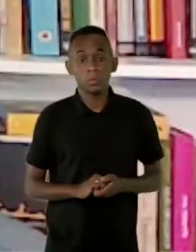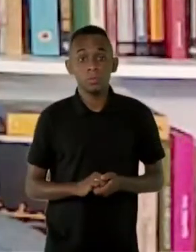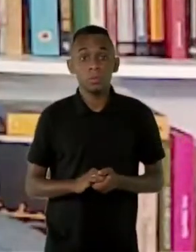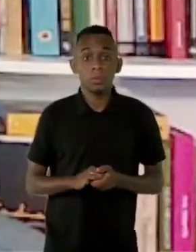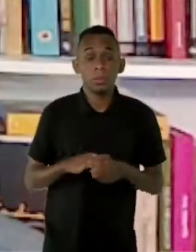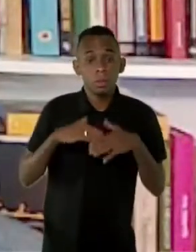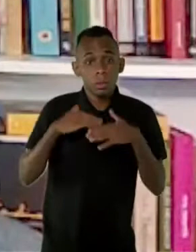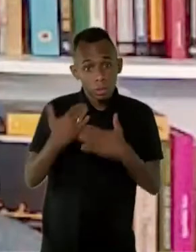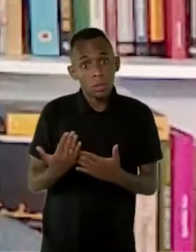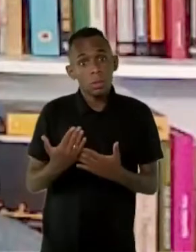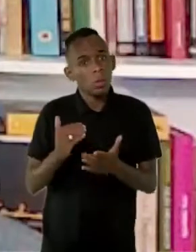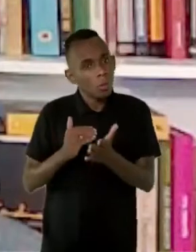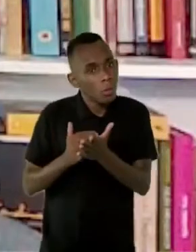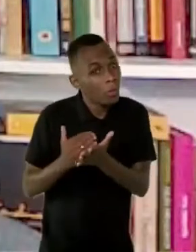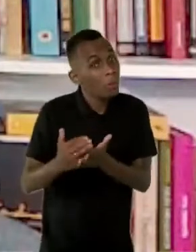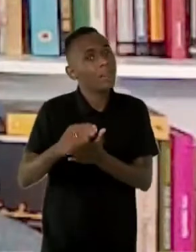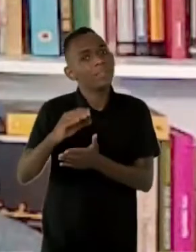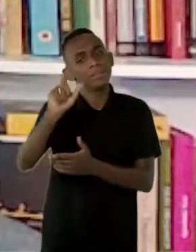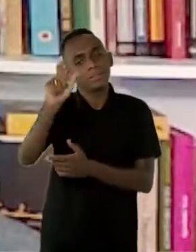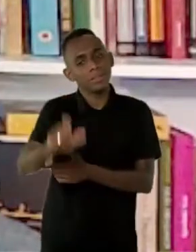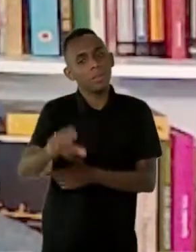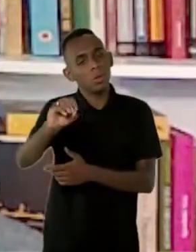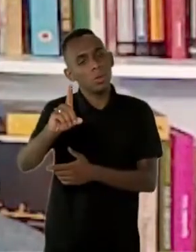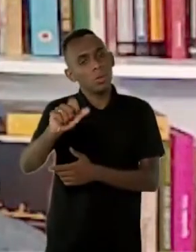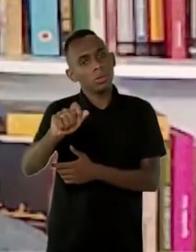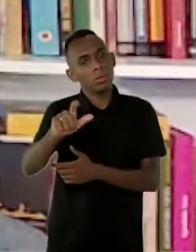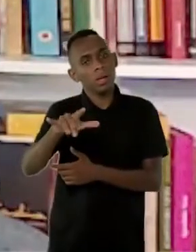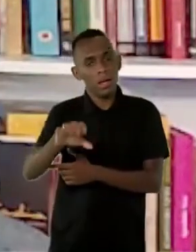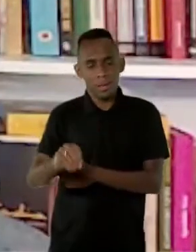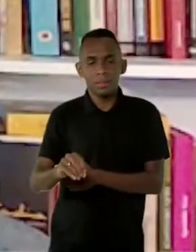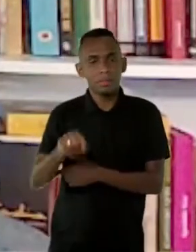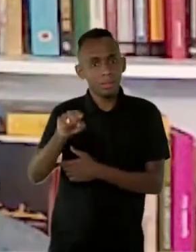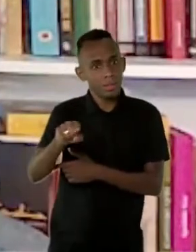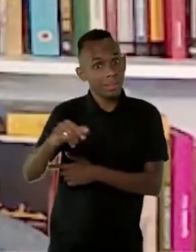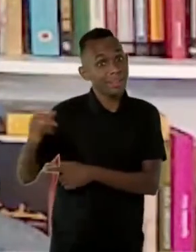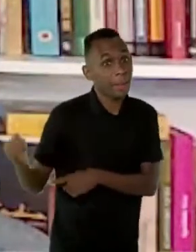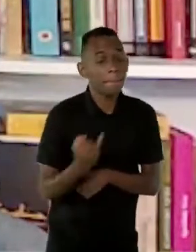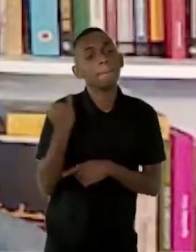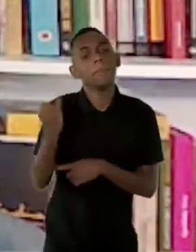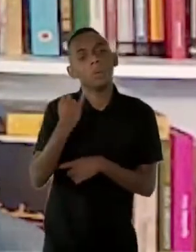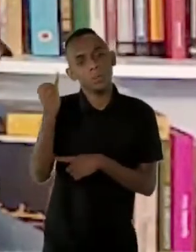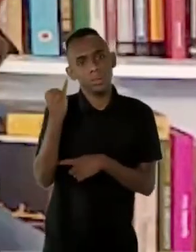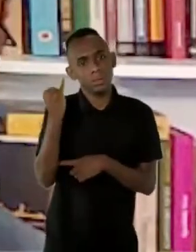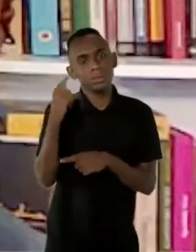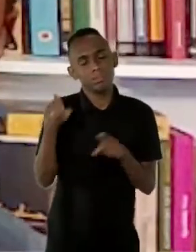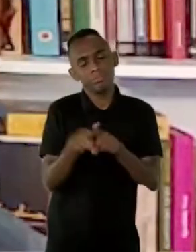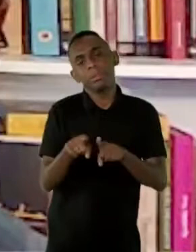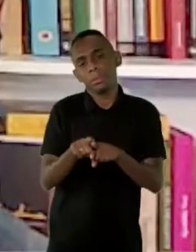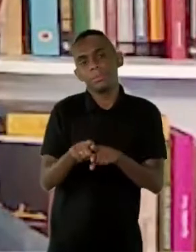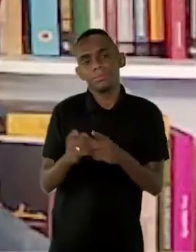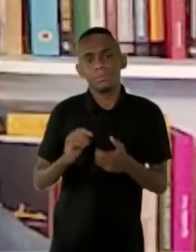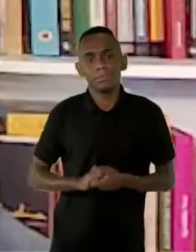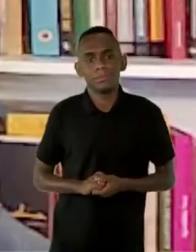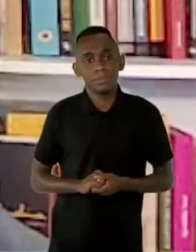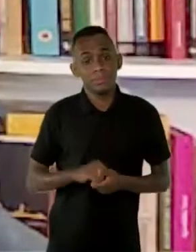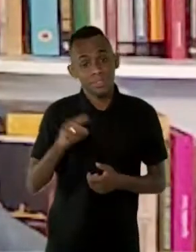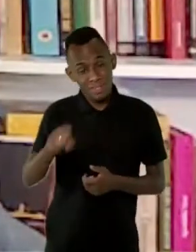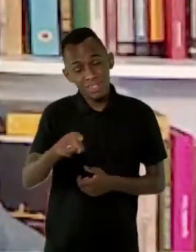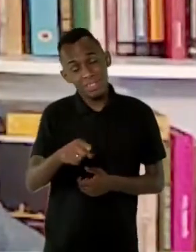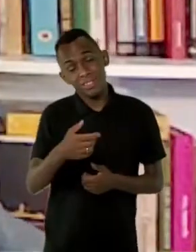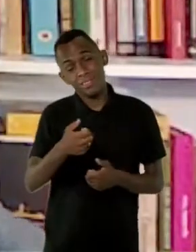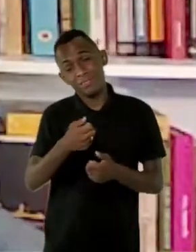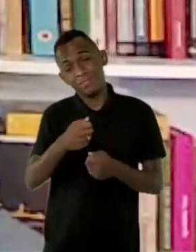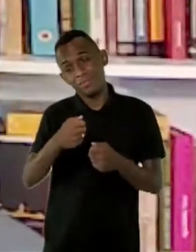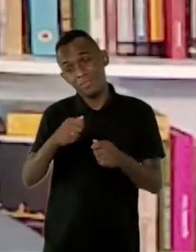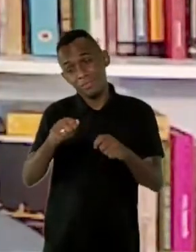partir de Aldário Dantas. É a partir dele. Né? O que ele fez. Se o que ele fez estava tão errado